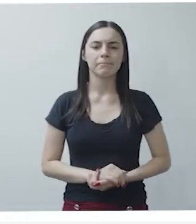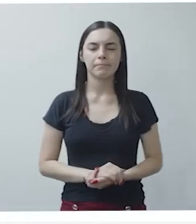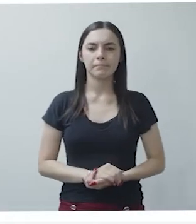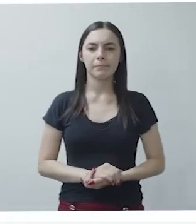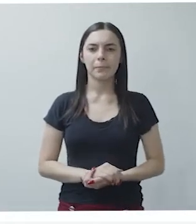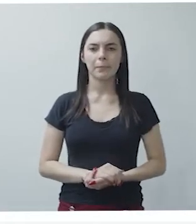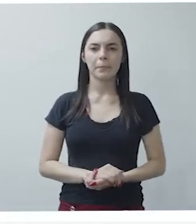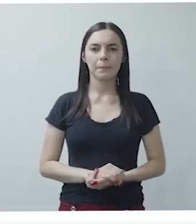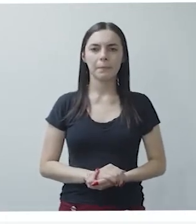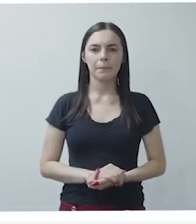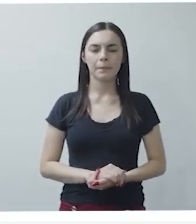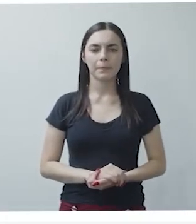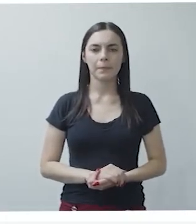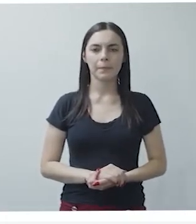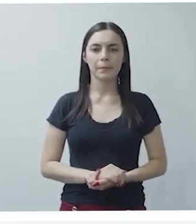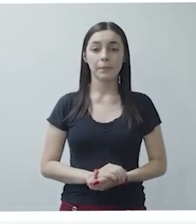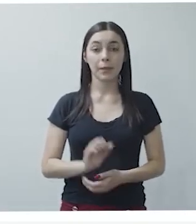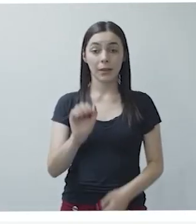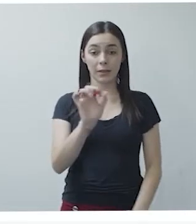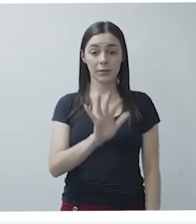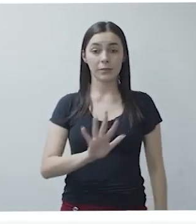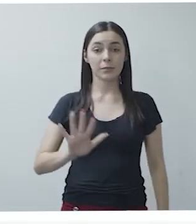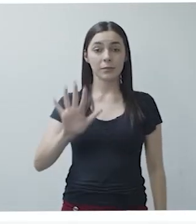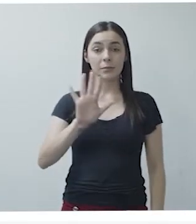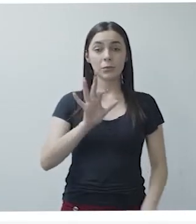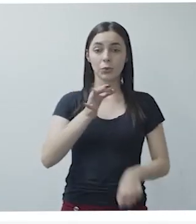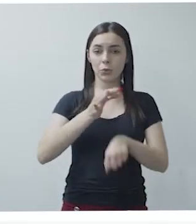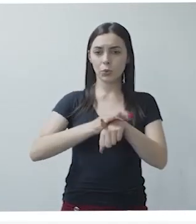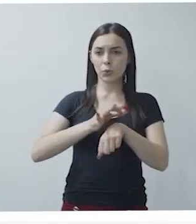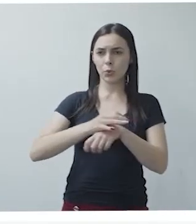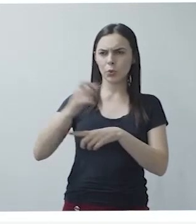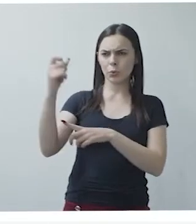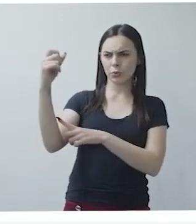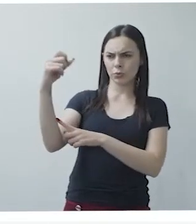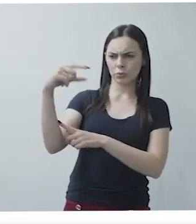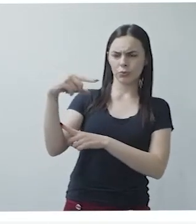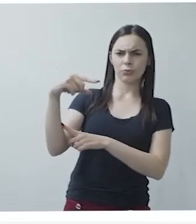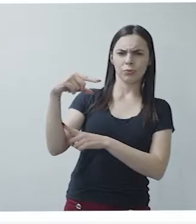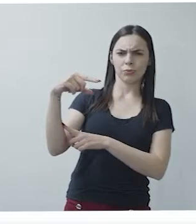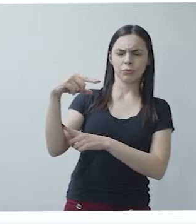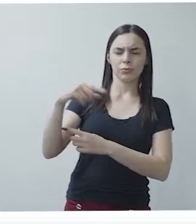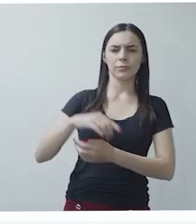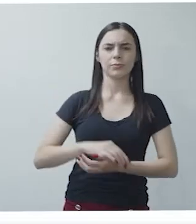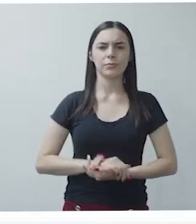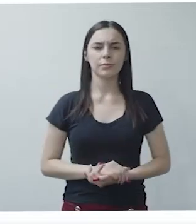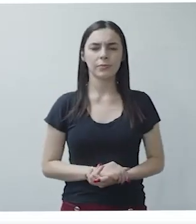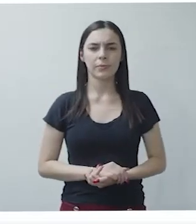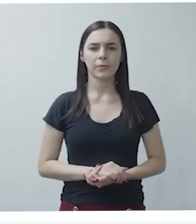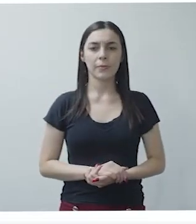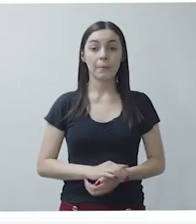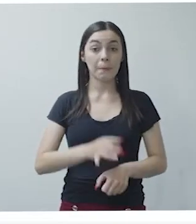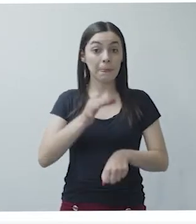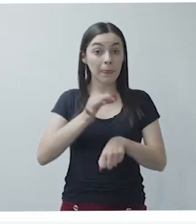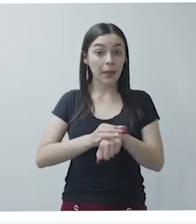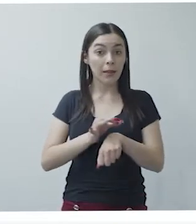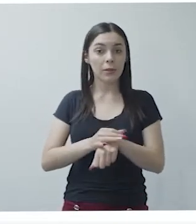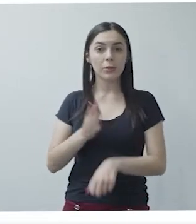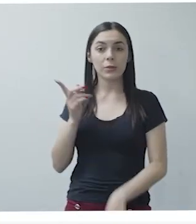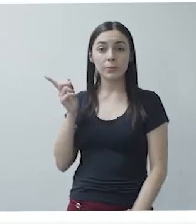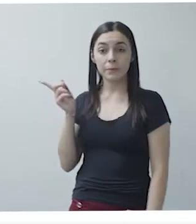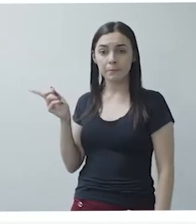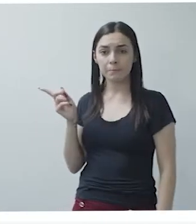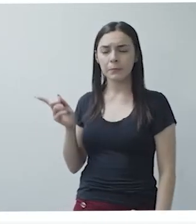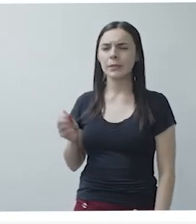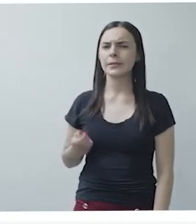Esta imagem é o relógio solar, tá? Esse relógio era